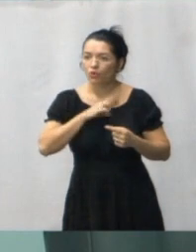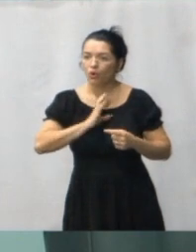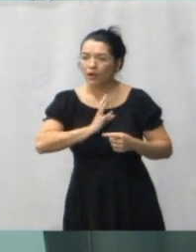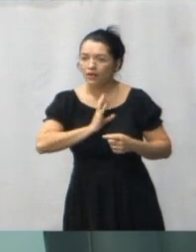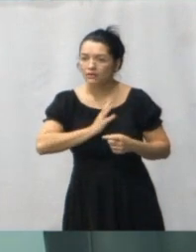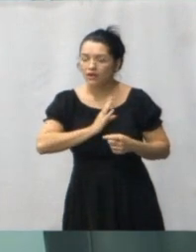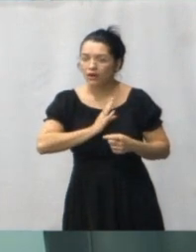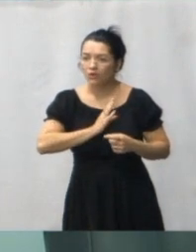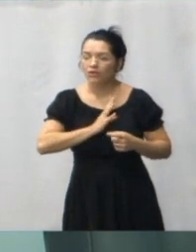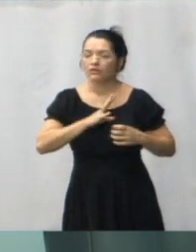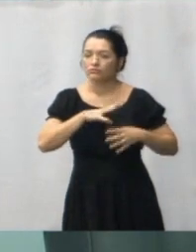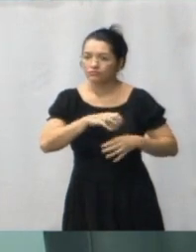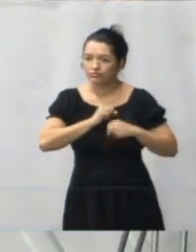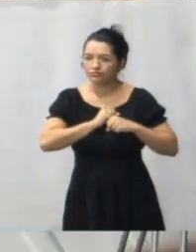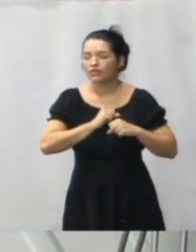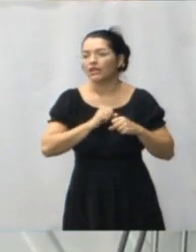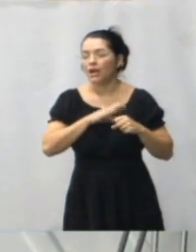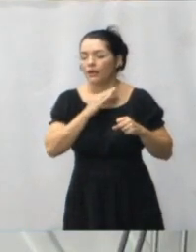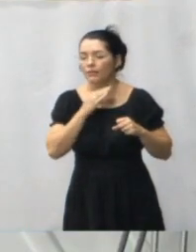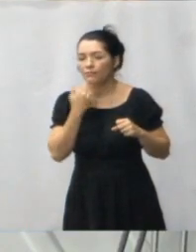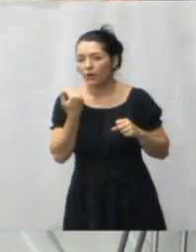Então essa casa manifesta pesar,